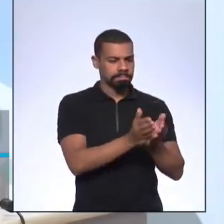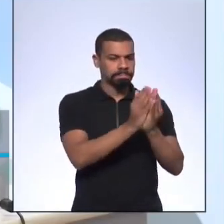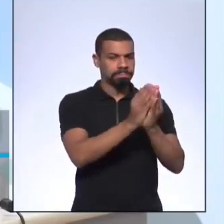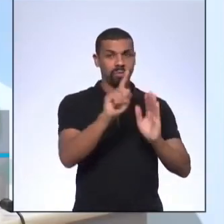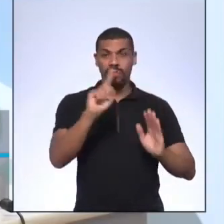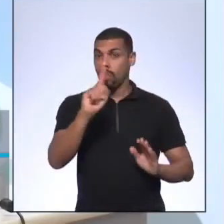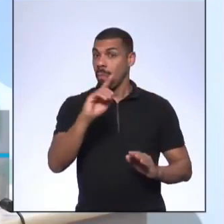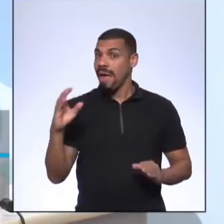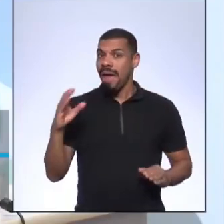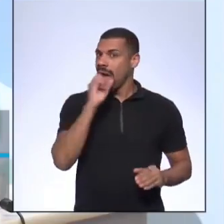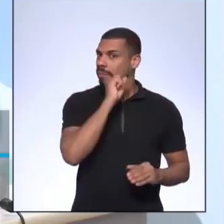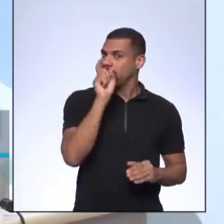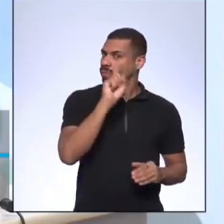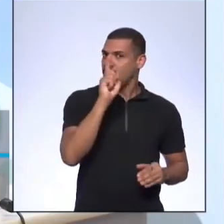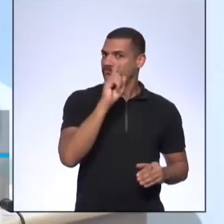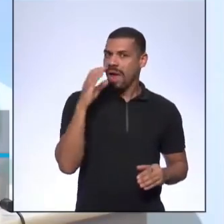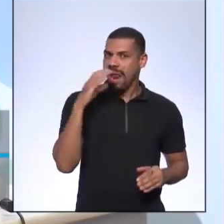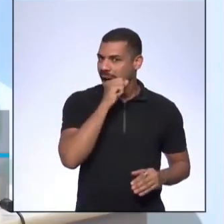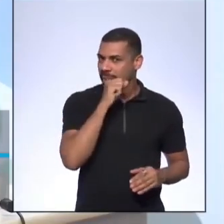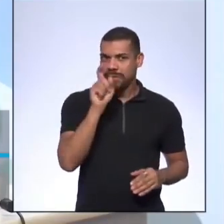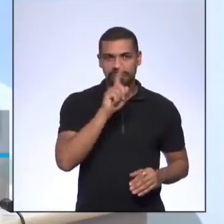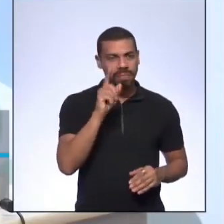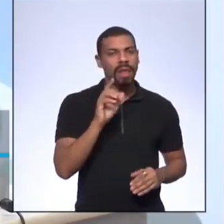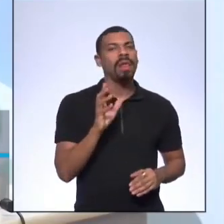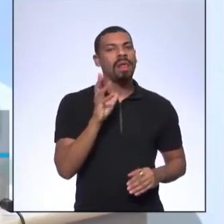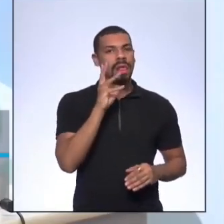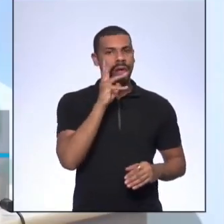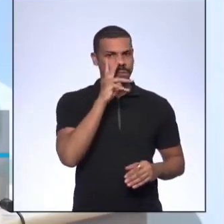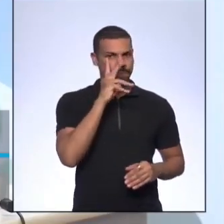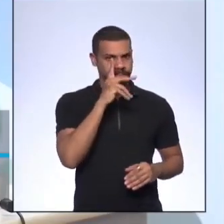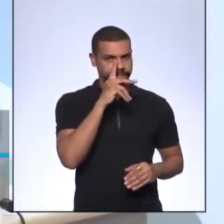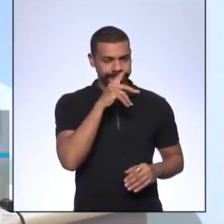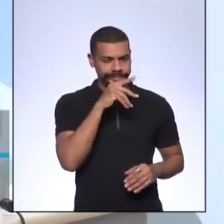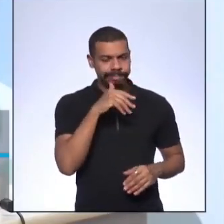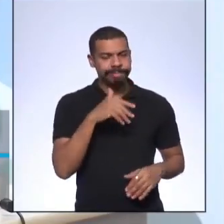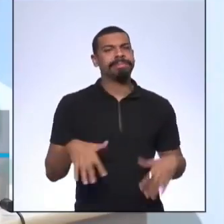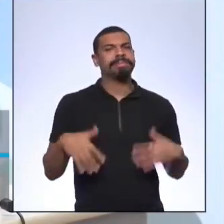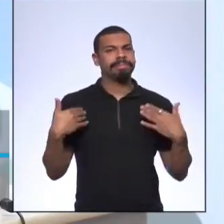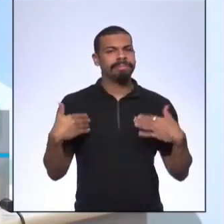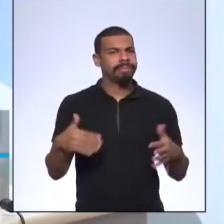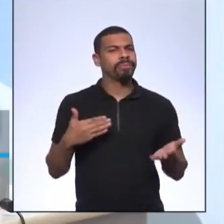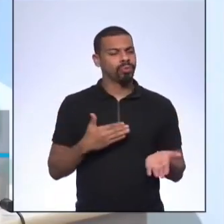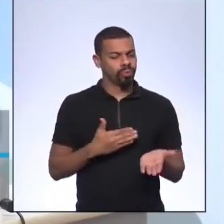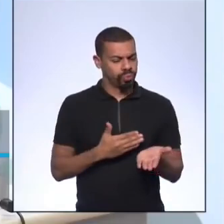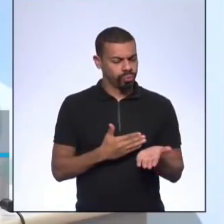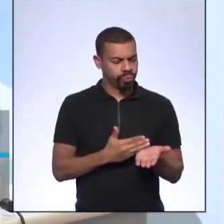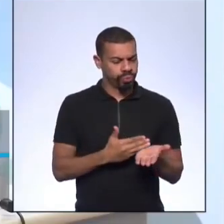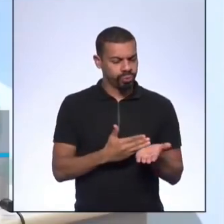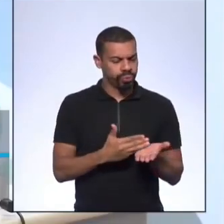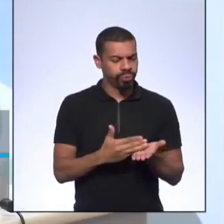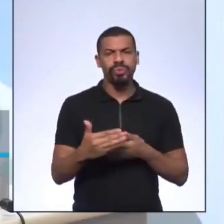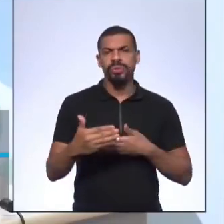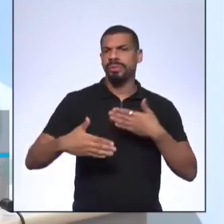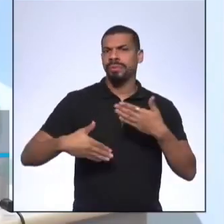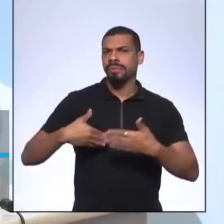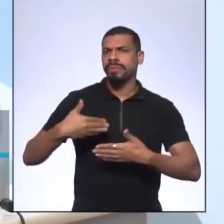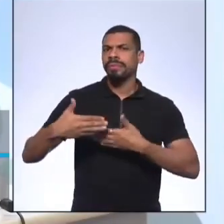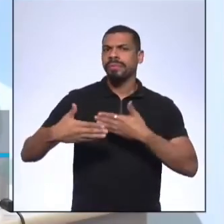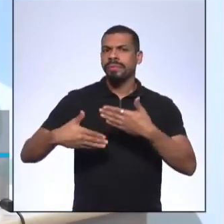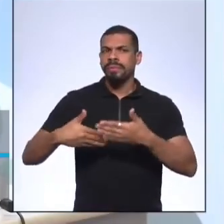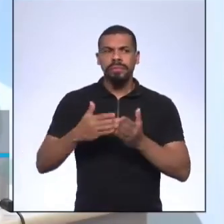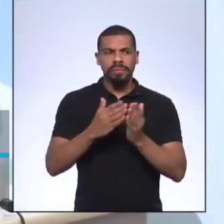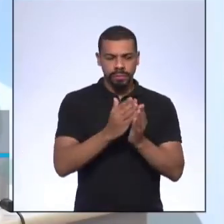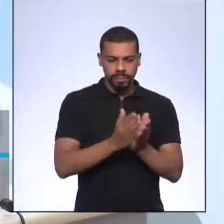rápido, não. Não era um processo fácil, como eu falei para vocês, foi tudo praticamente do zero, né? Você desenvolver as embarcações